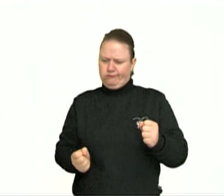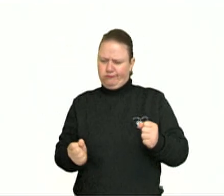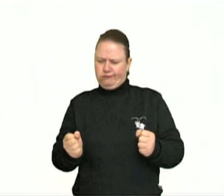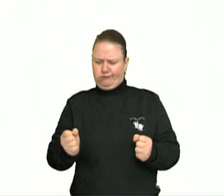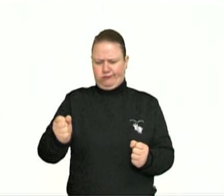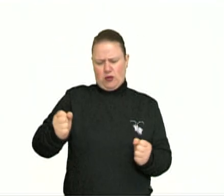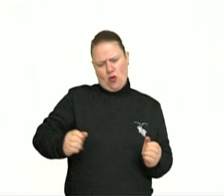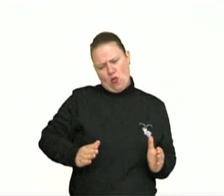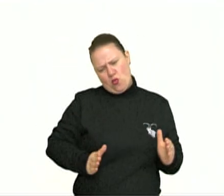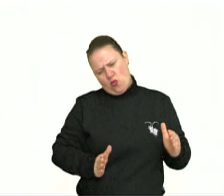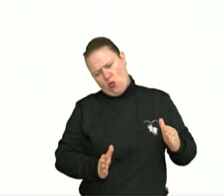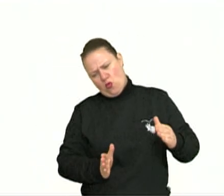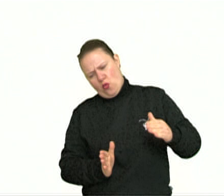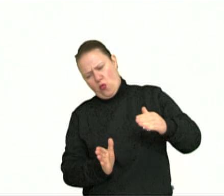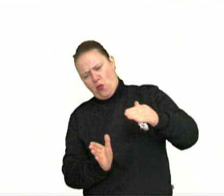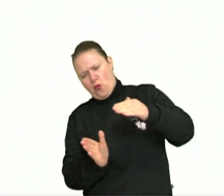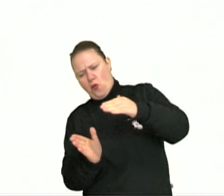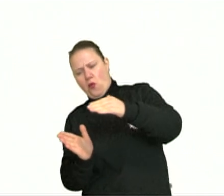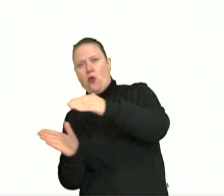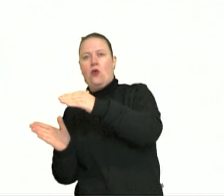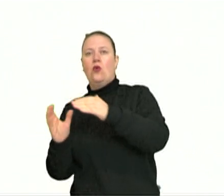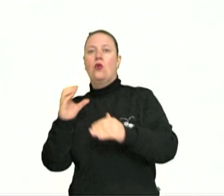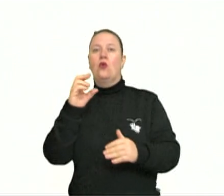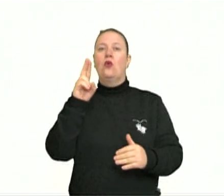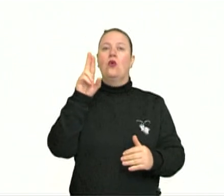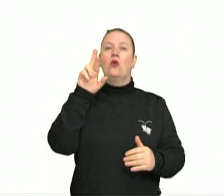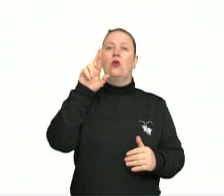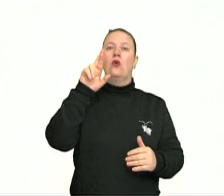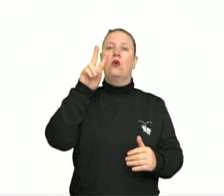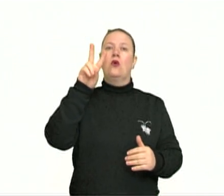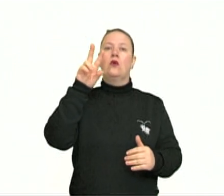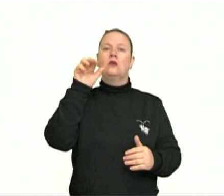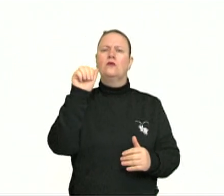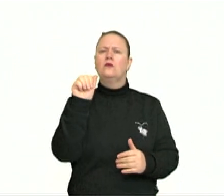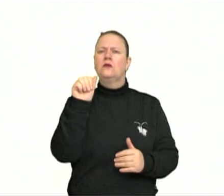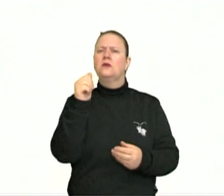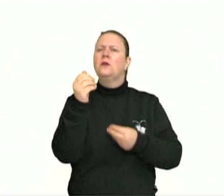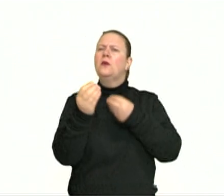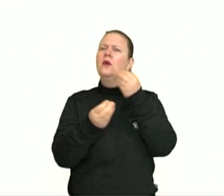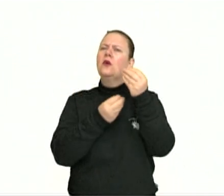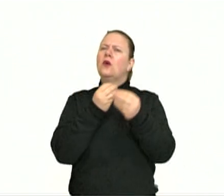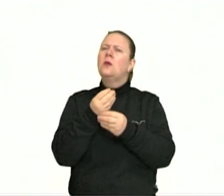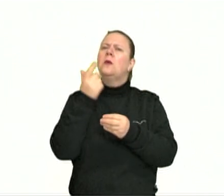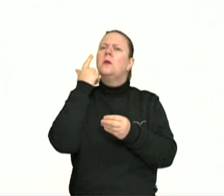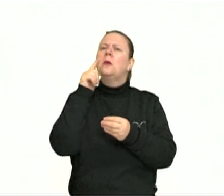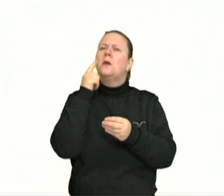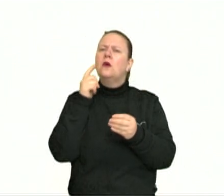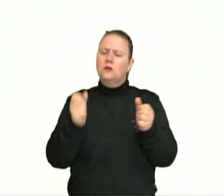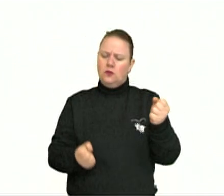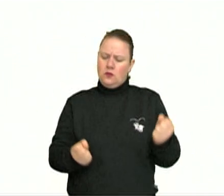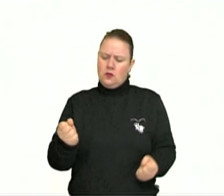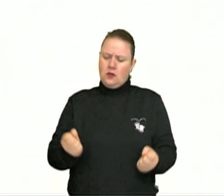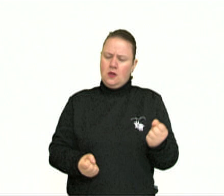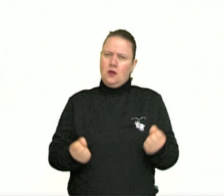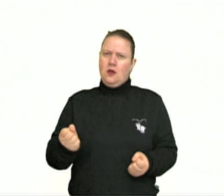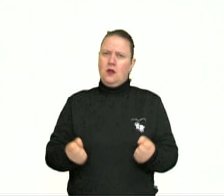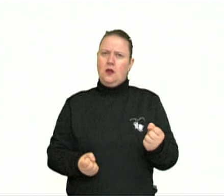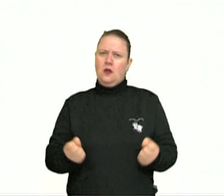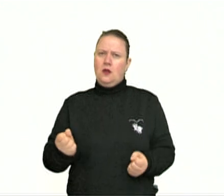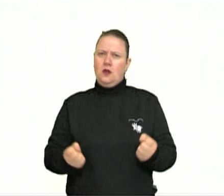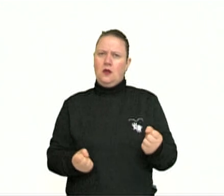curva aqui. E a pergunta é, o que faz o carro fazer essa curva? Se você for